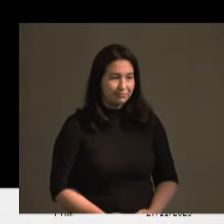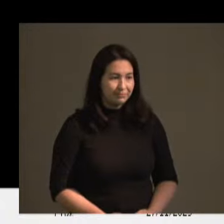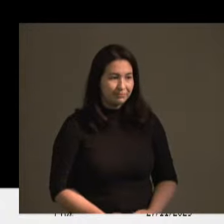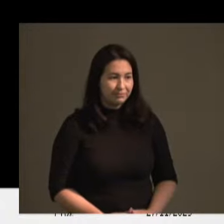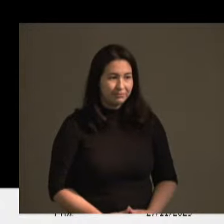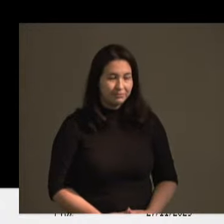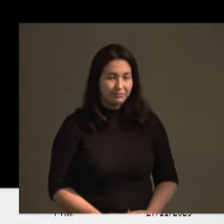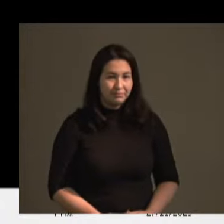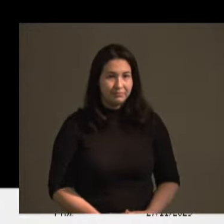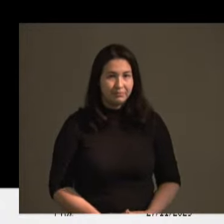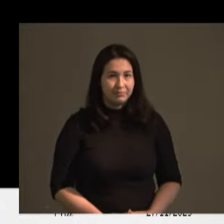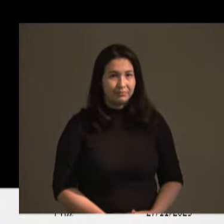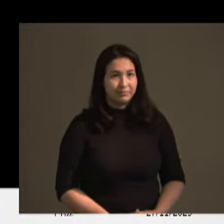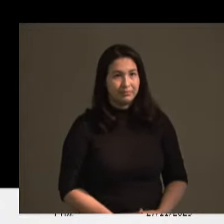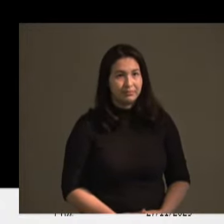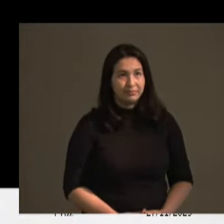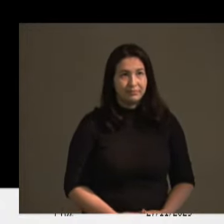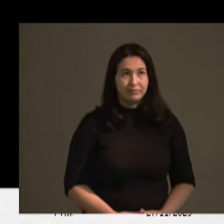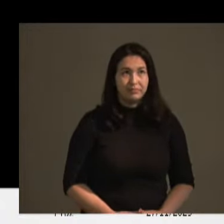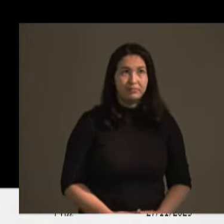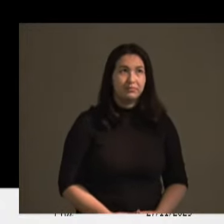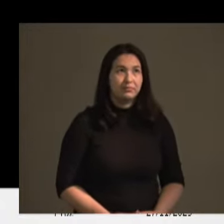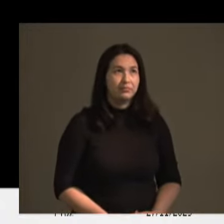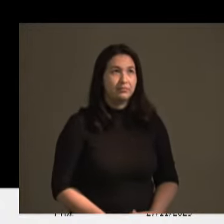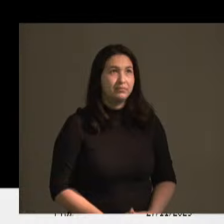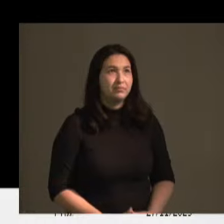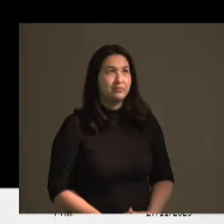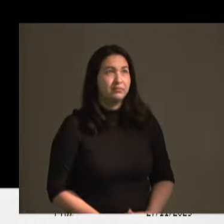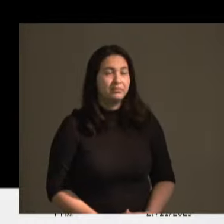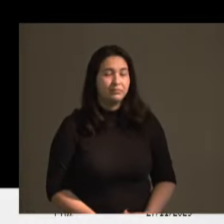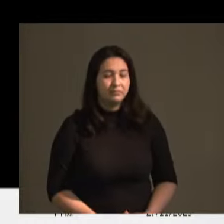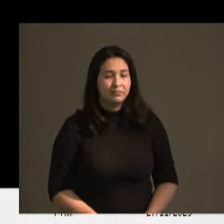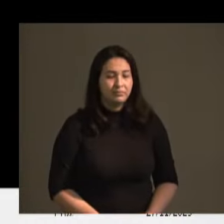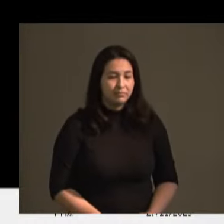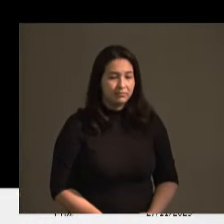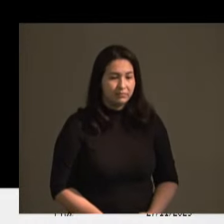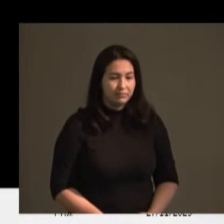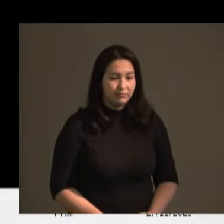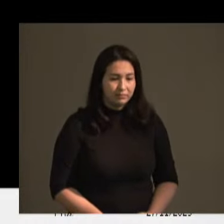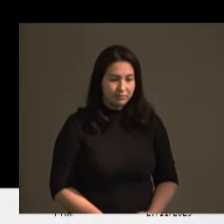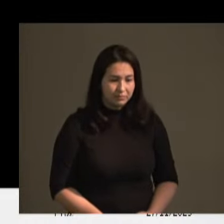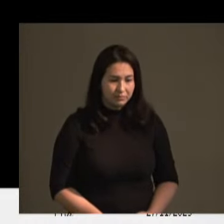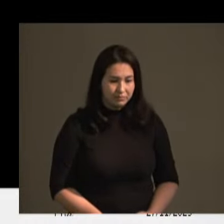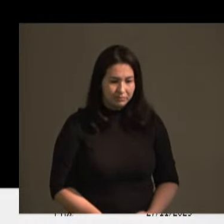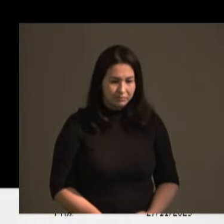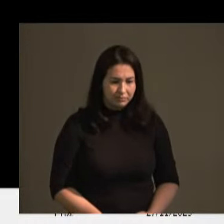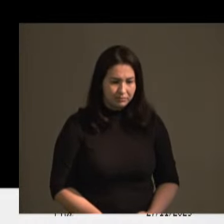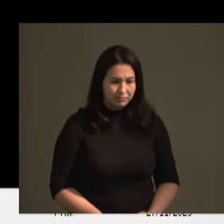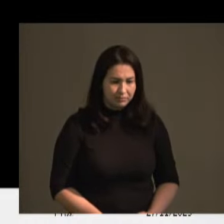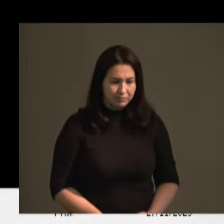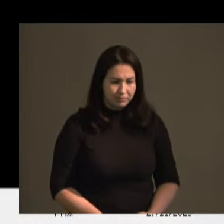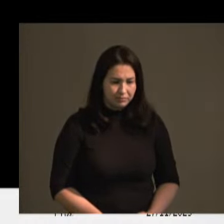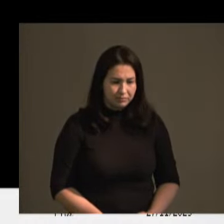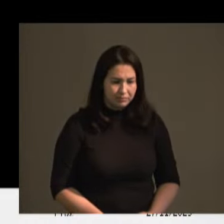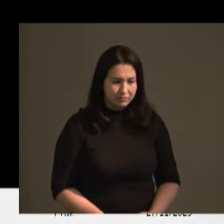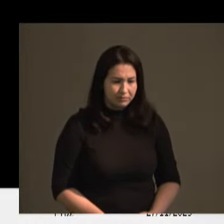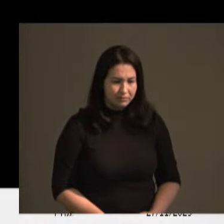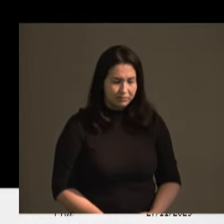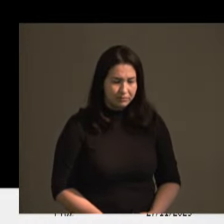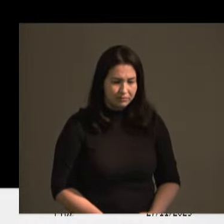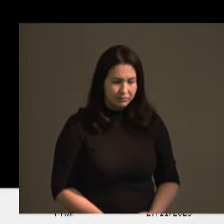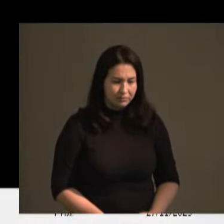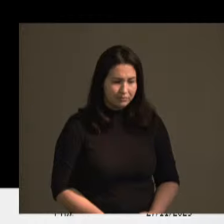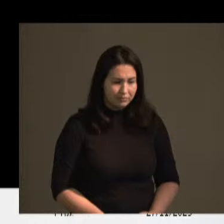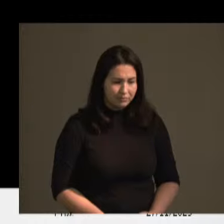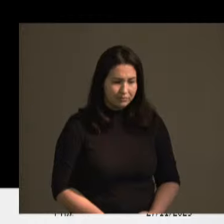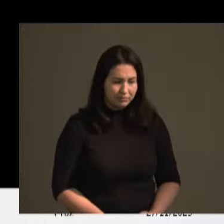nós, pessoas com deficiência, nós não somos um castigo dos nossos pais. Nós não somos uns coitadinhos. Nós temos um coração